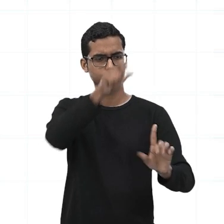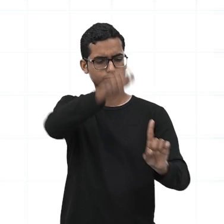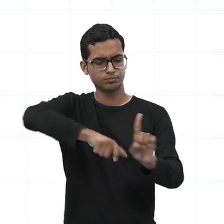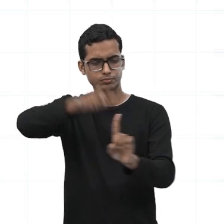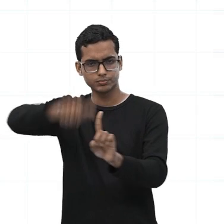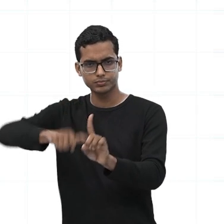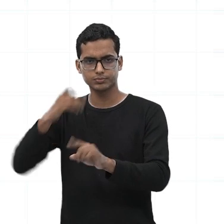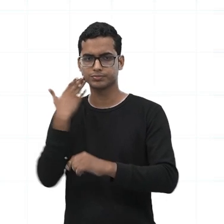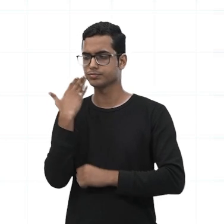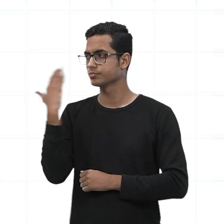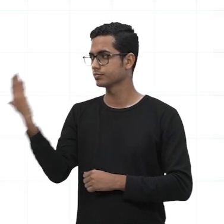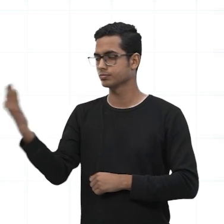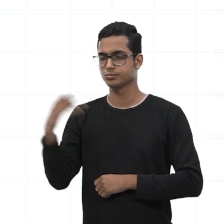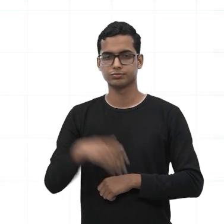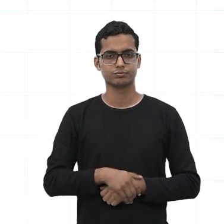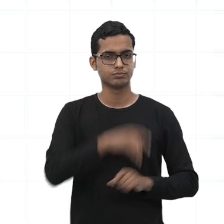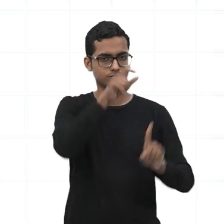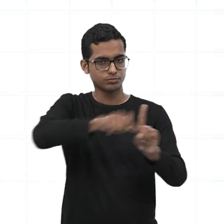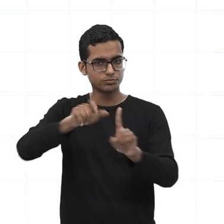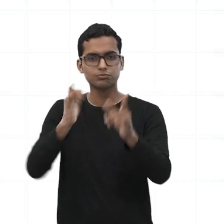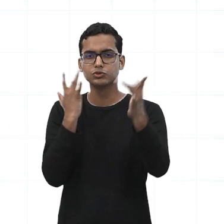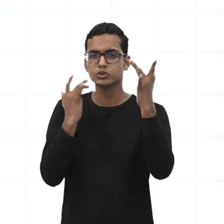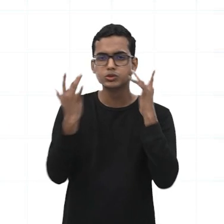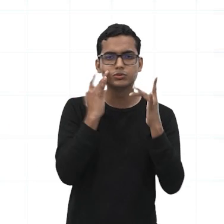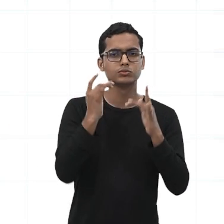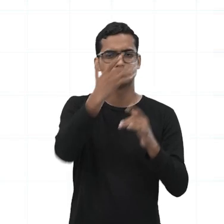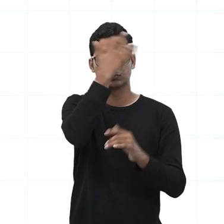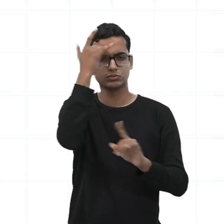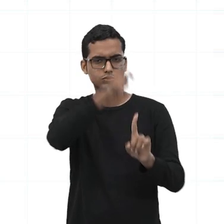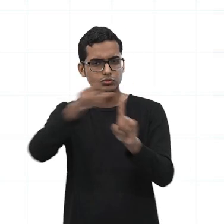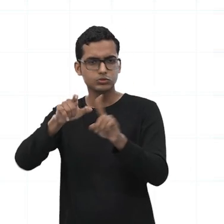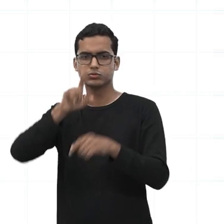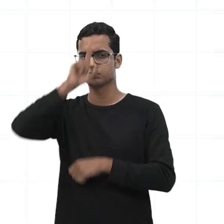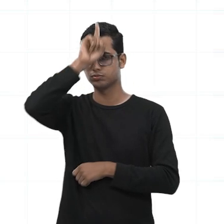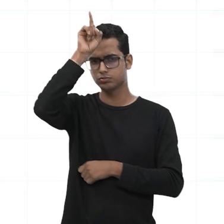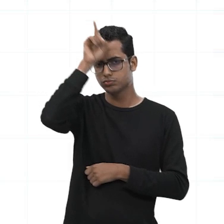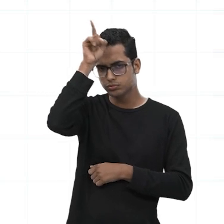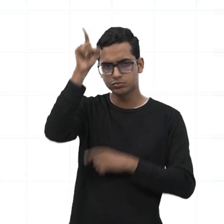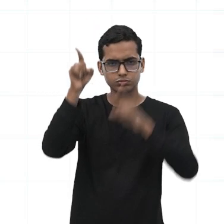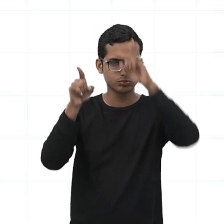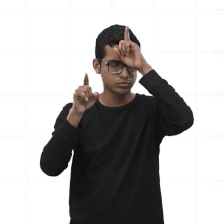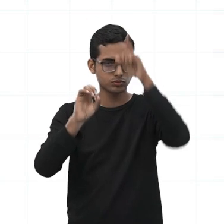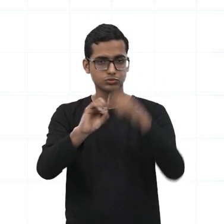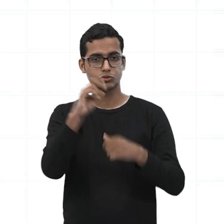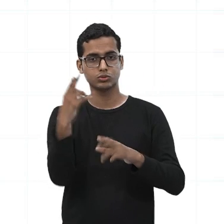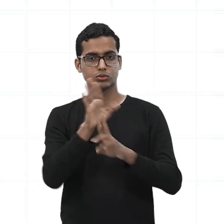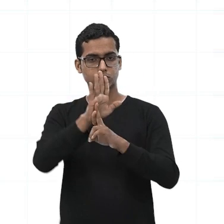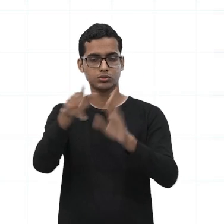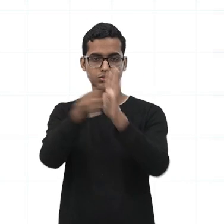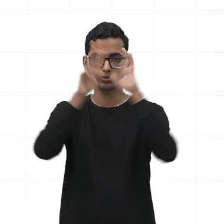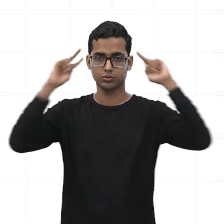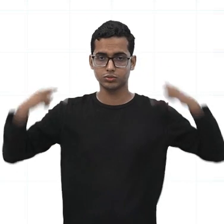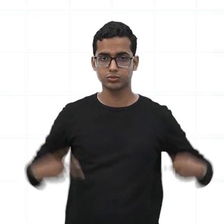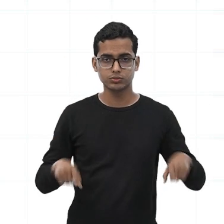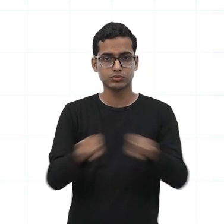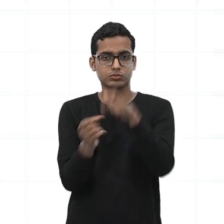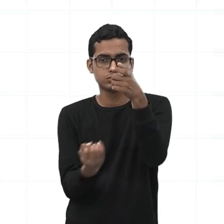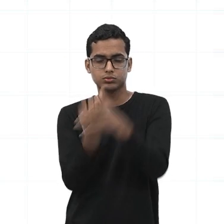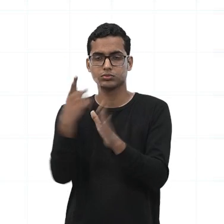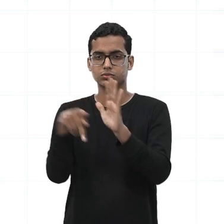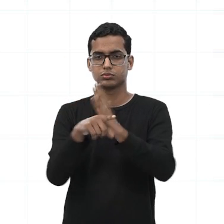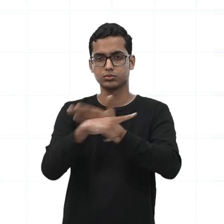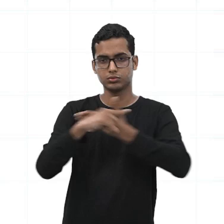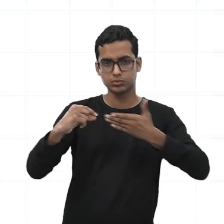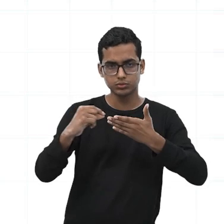Então, os personagens teatrais são indivíduos fictícios ou representações humanas criadas por